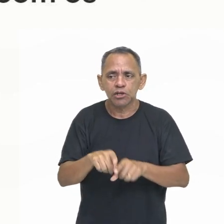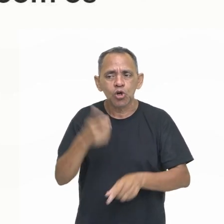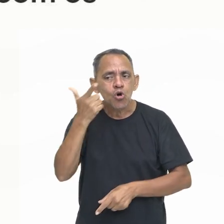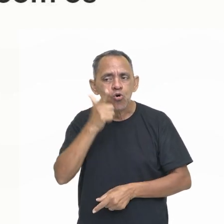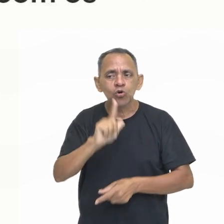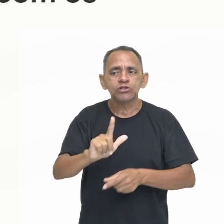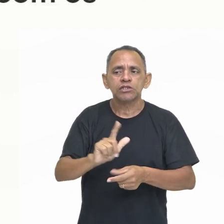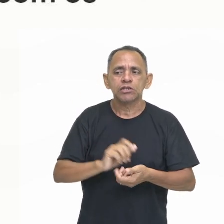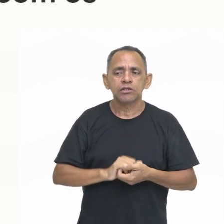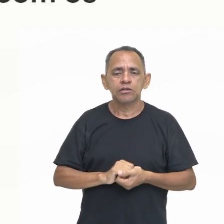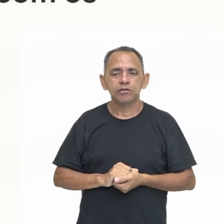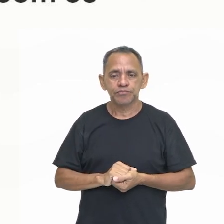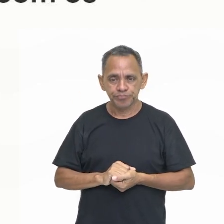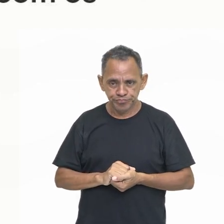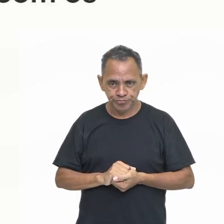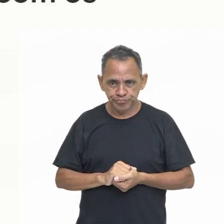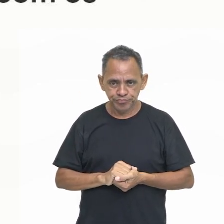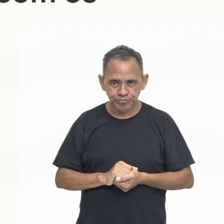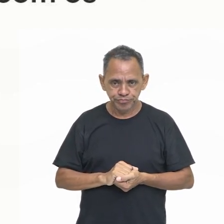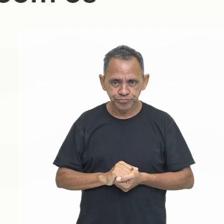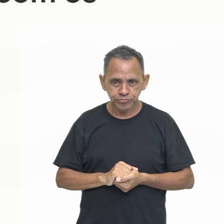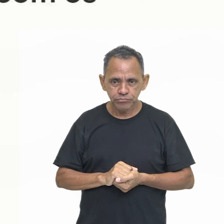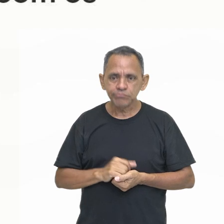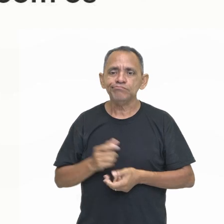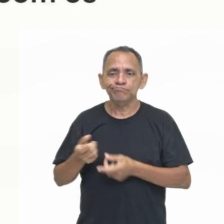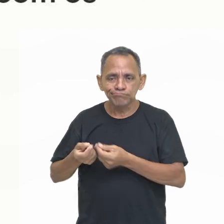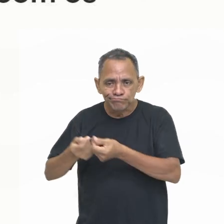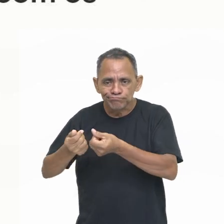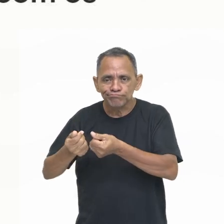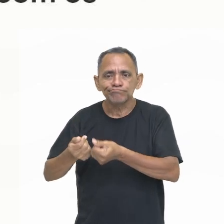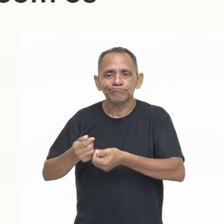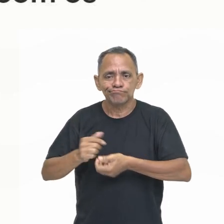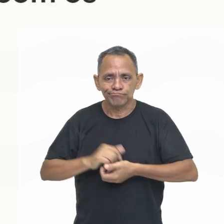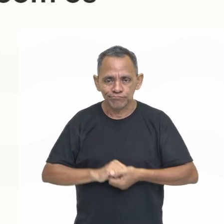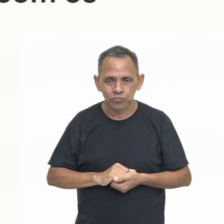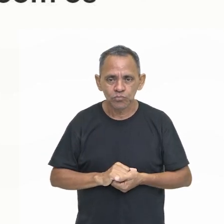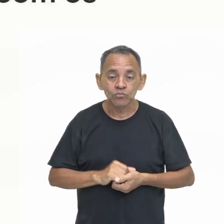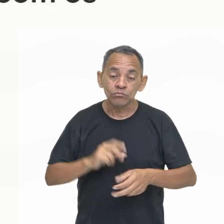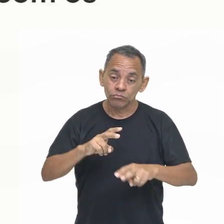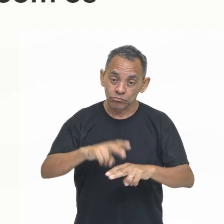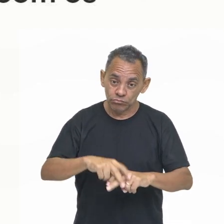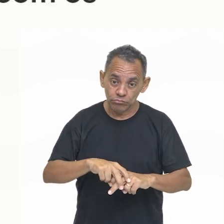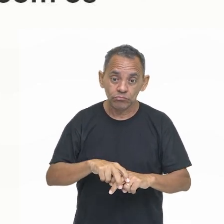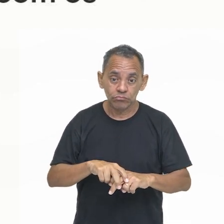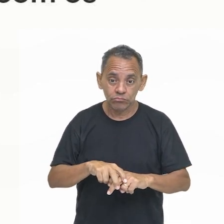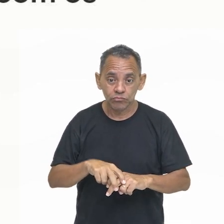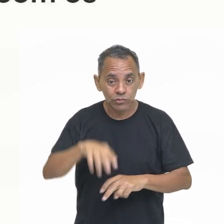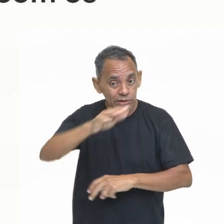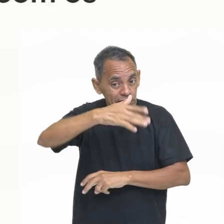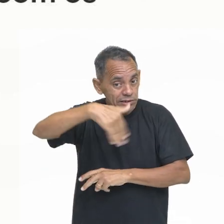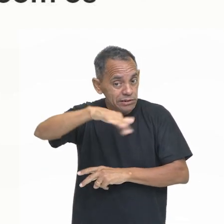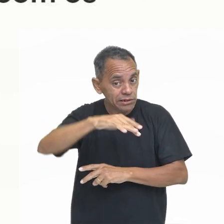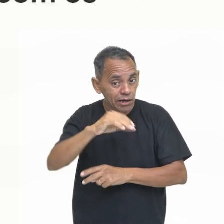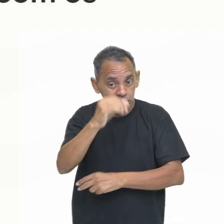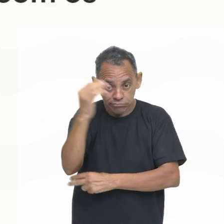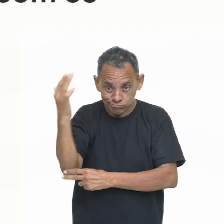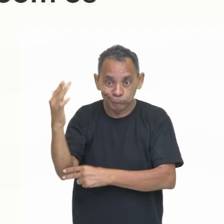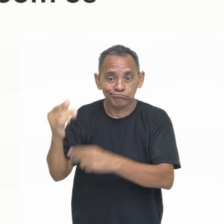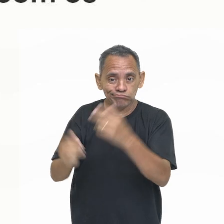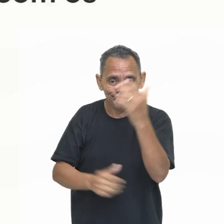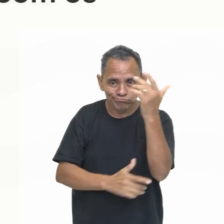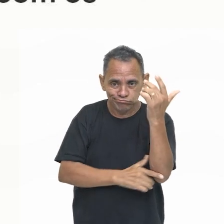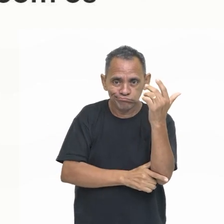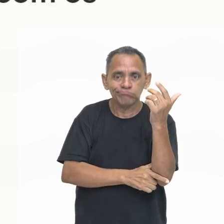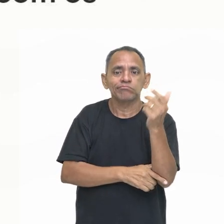riquezas. Então, muito por isso, né, a Mata Atlântica ela é, né, a região que é